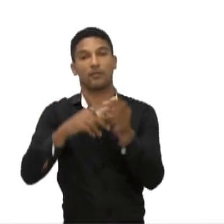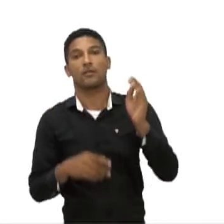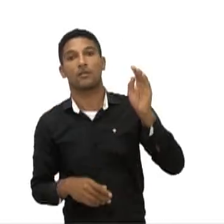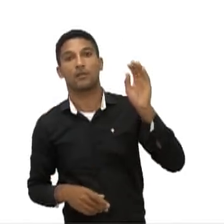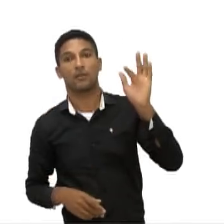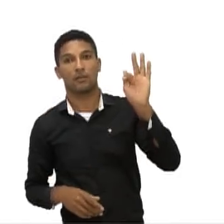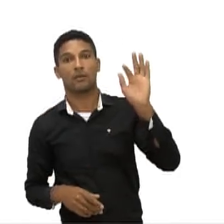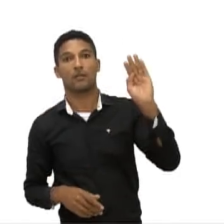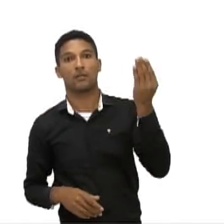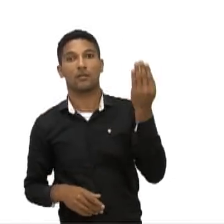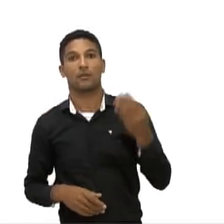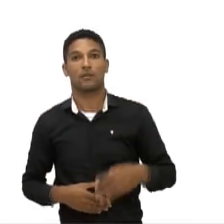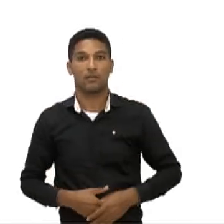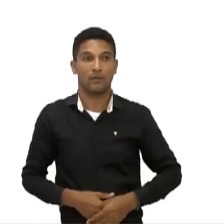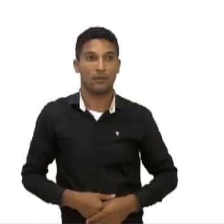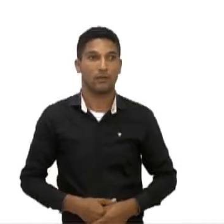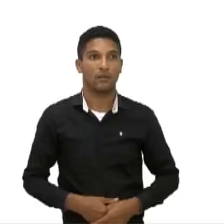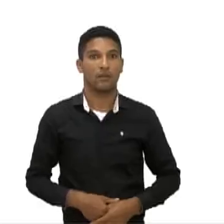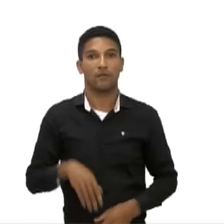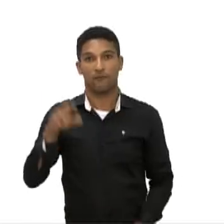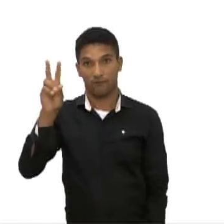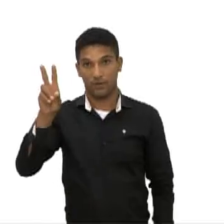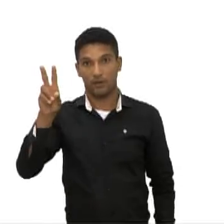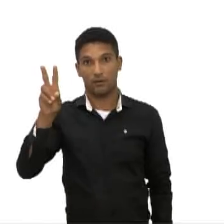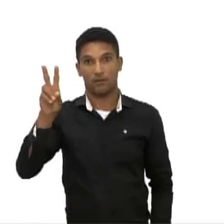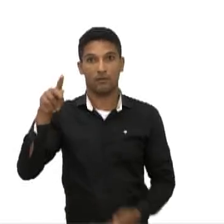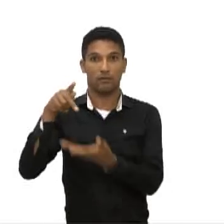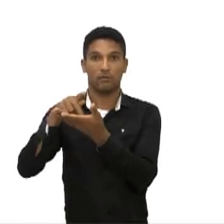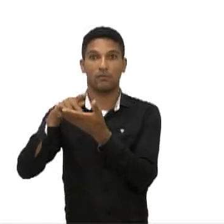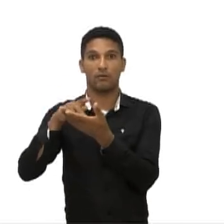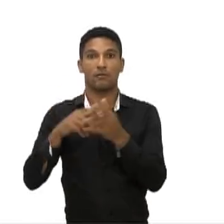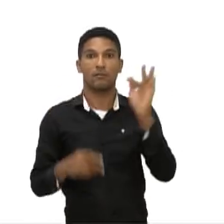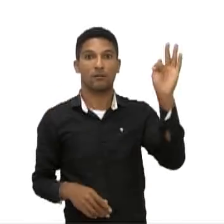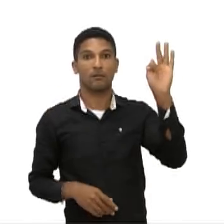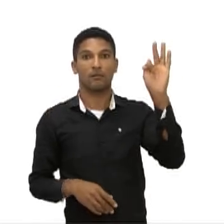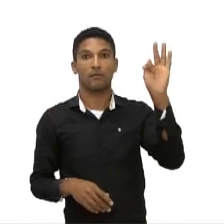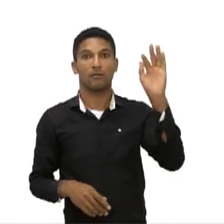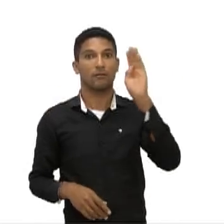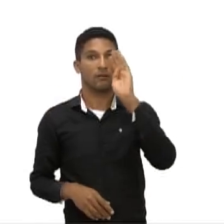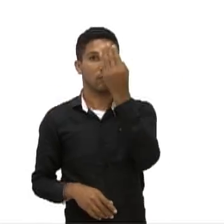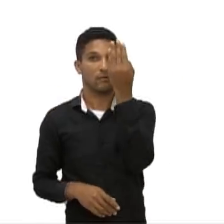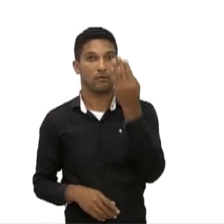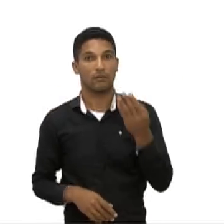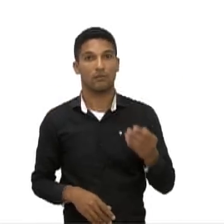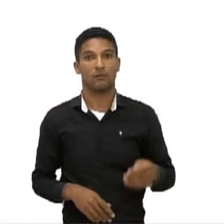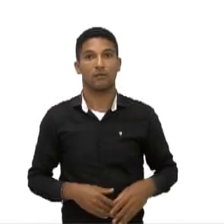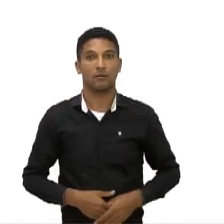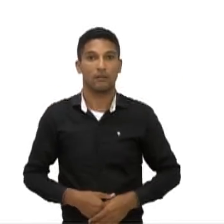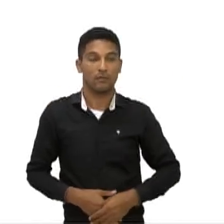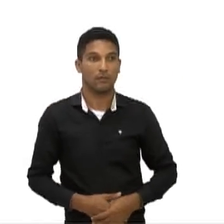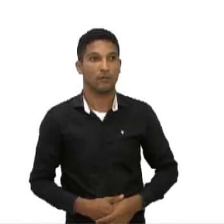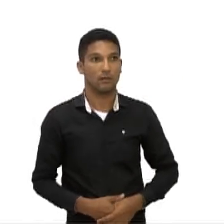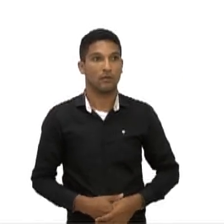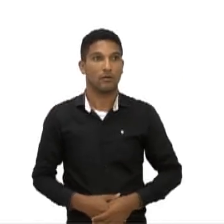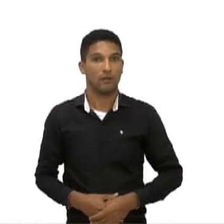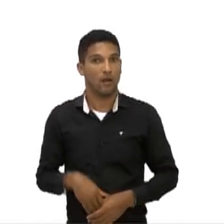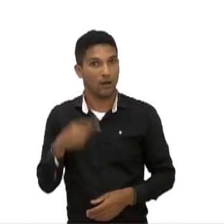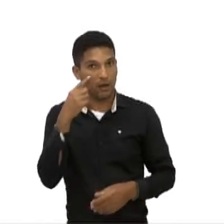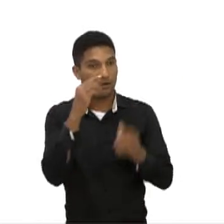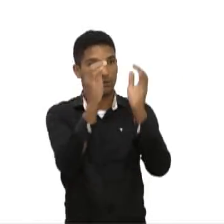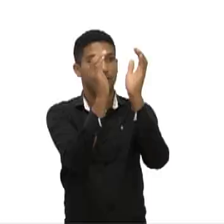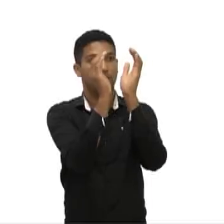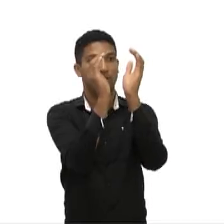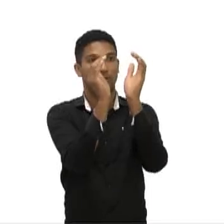vocês pensarem um pouquinho. Então, marcando V para verdadeiro e F para falso. Então, eu vou ler, vocês acompanhem aí em casa e anotem, tá